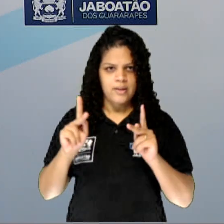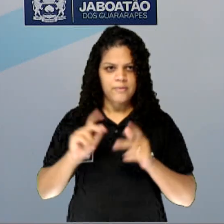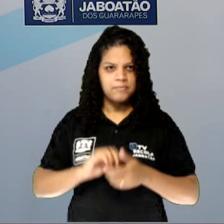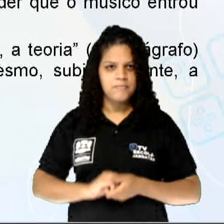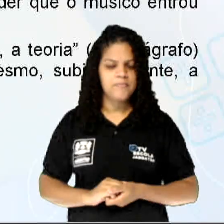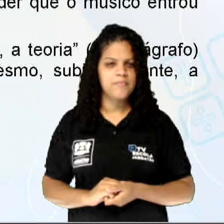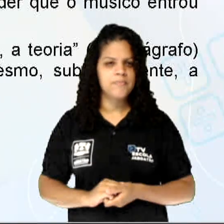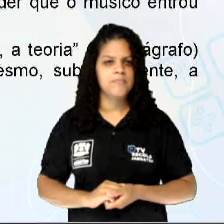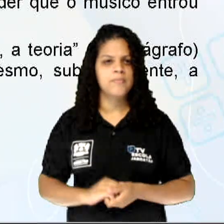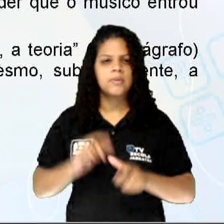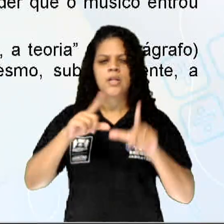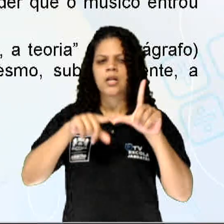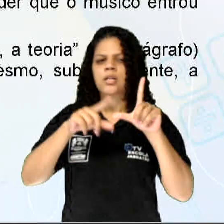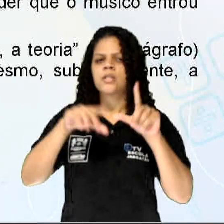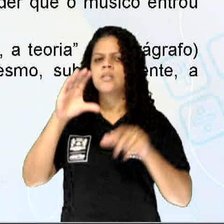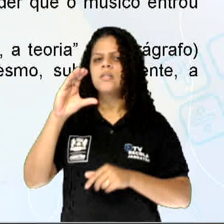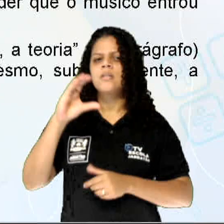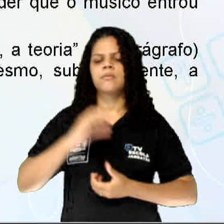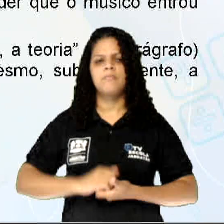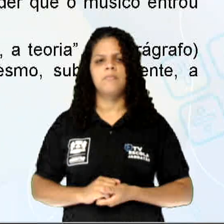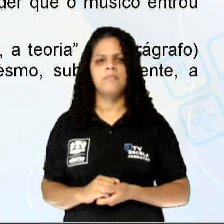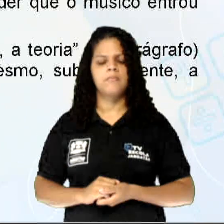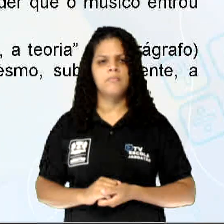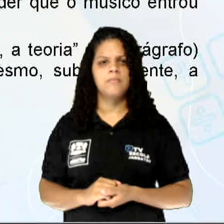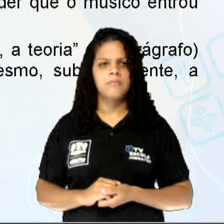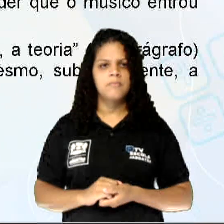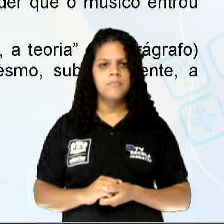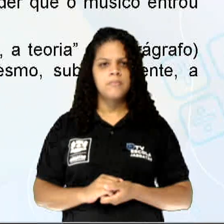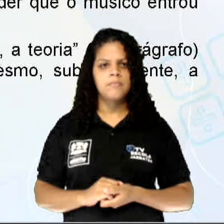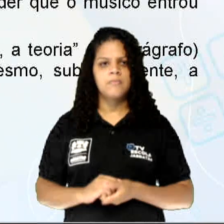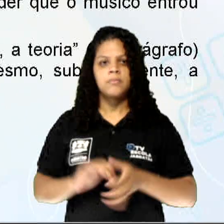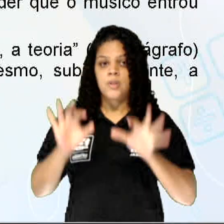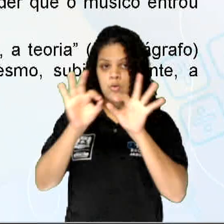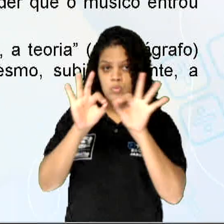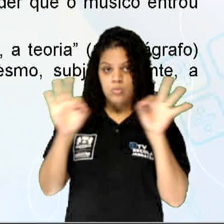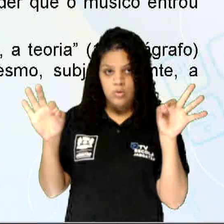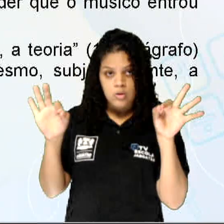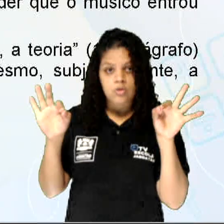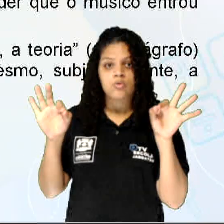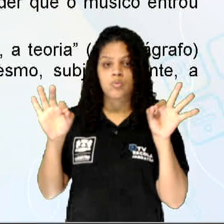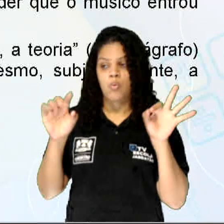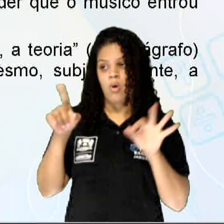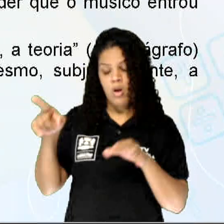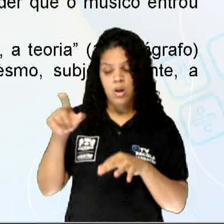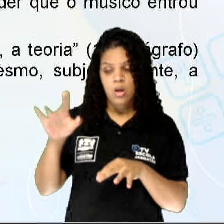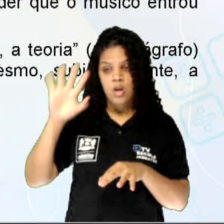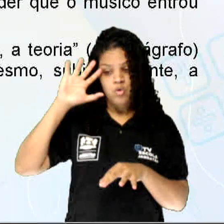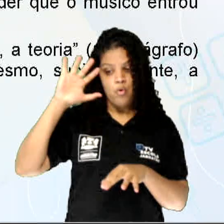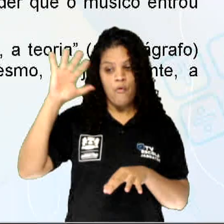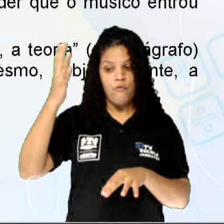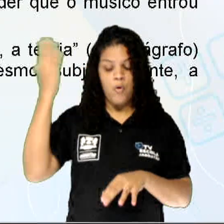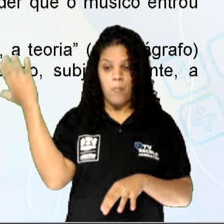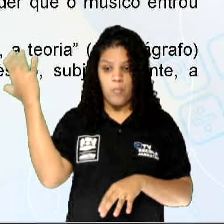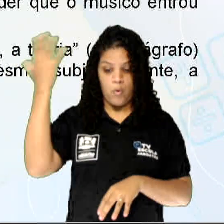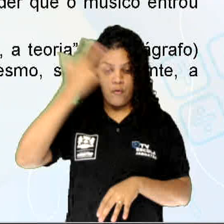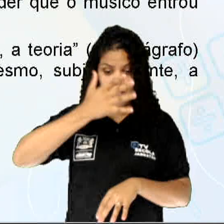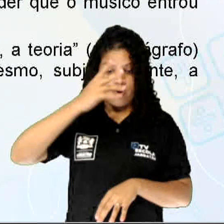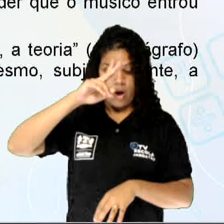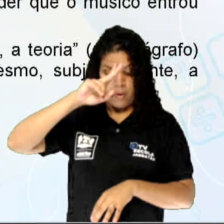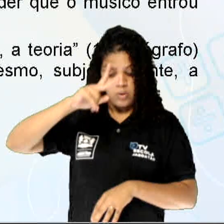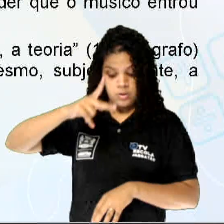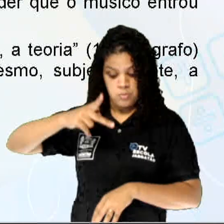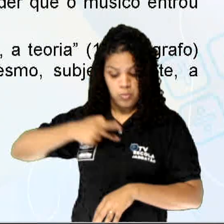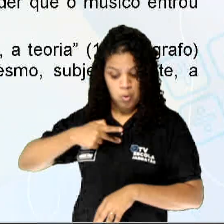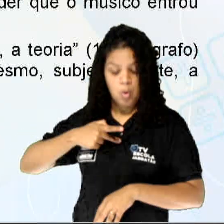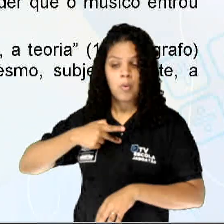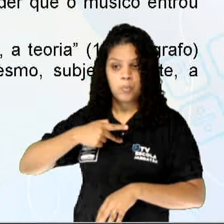aí para o item C, na tela. O trecho "ele" resolveu provar para si mesmo, empiricamente, a